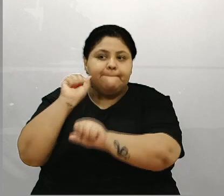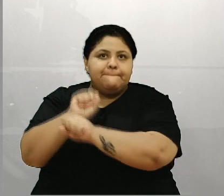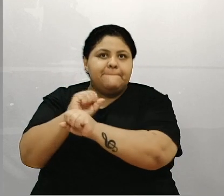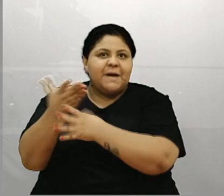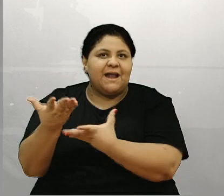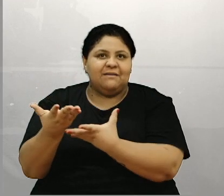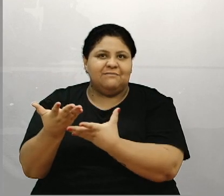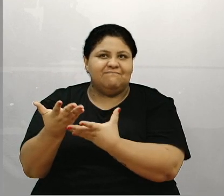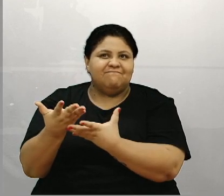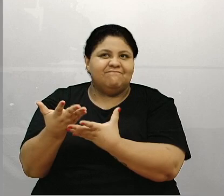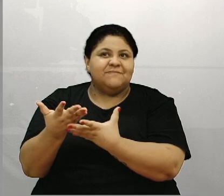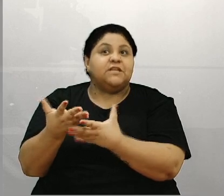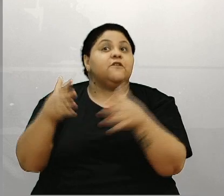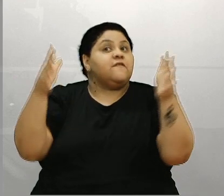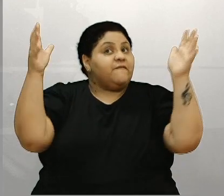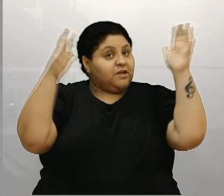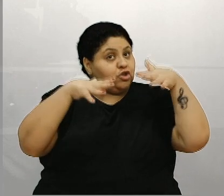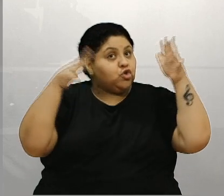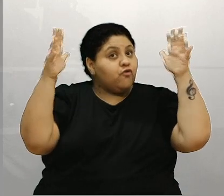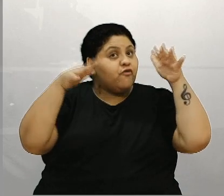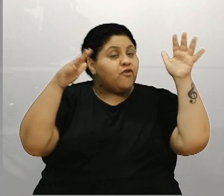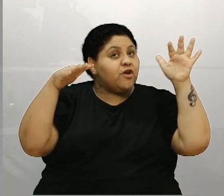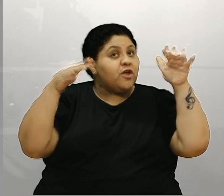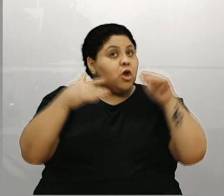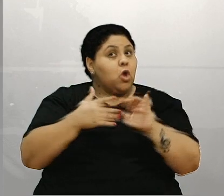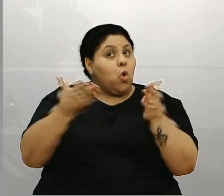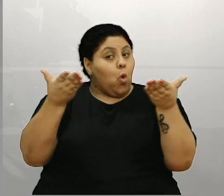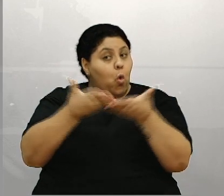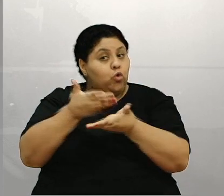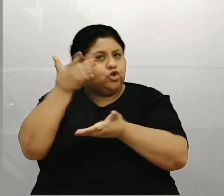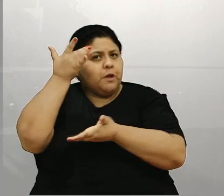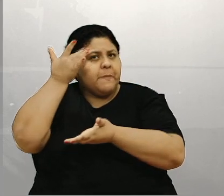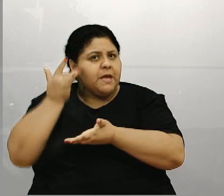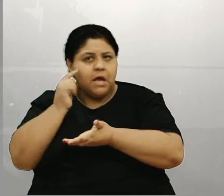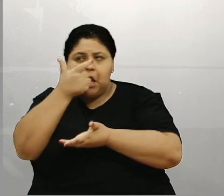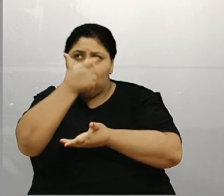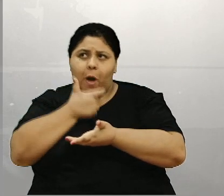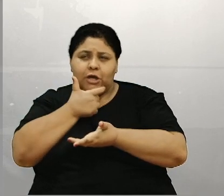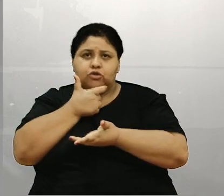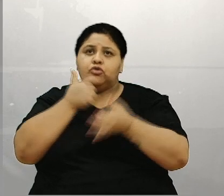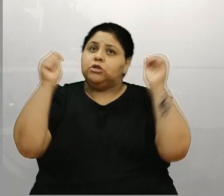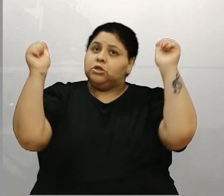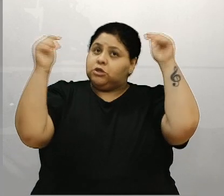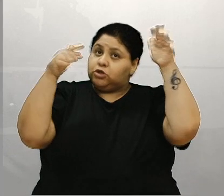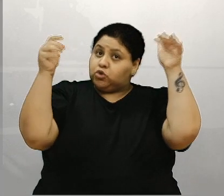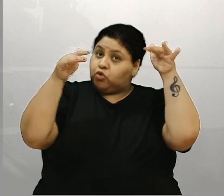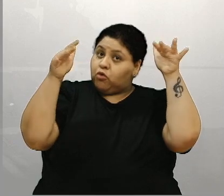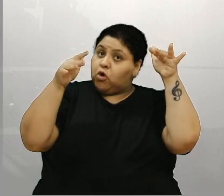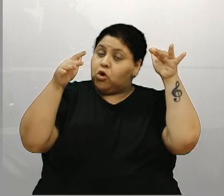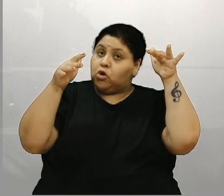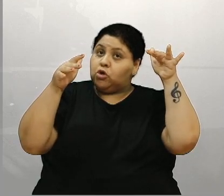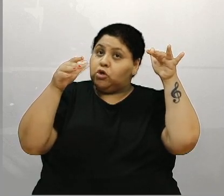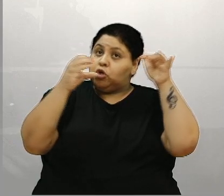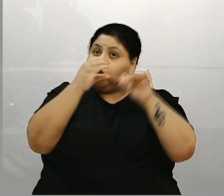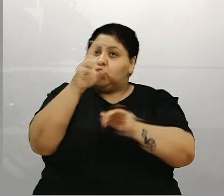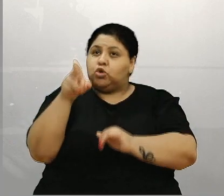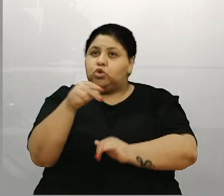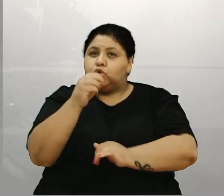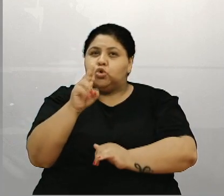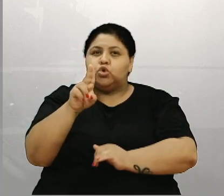ele denunciou exatamente estava acontecendo esse mesmo fato há anos atrás na Codeca e foi denunciado.